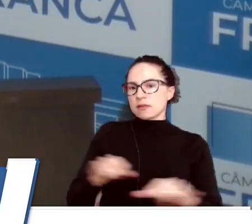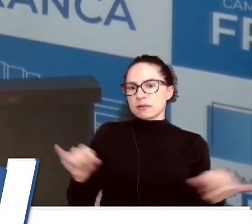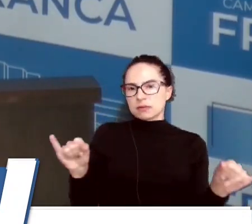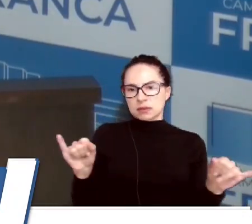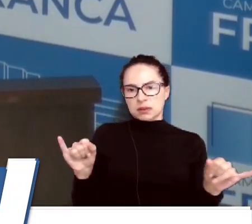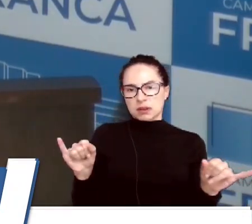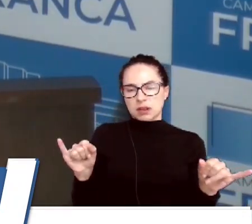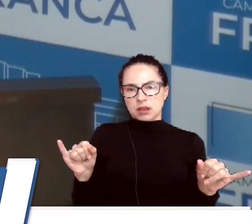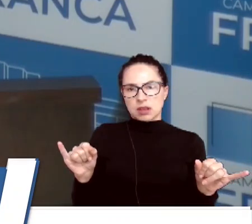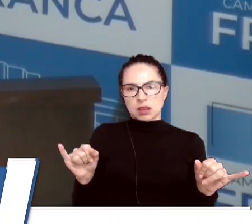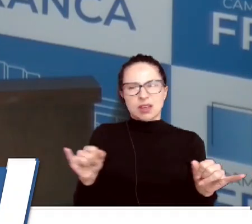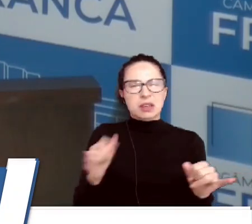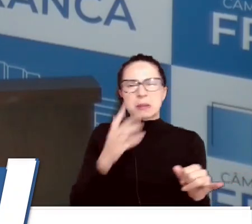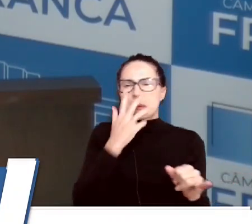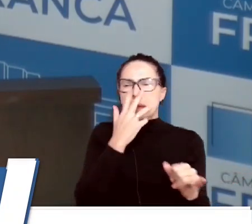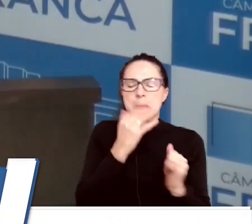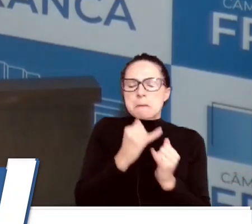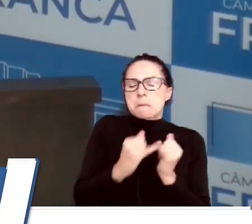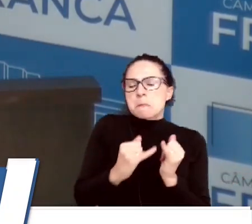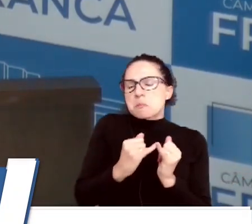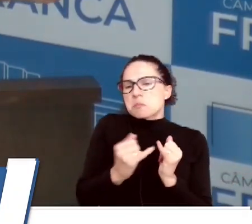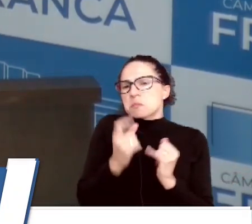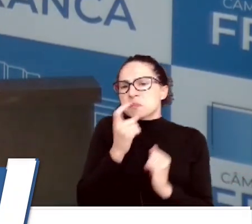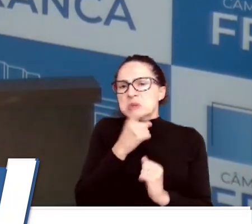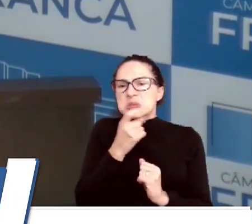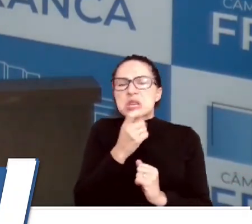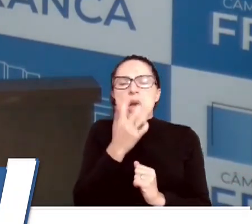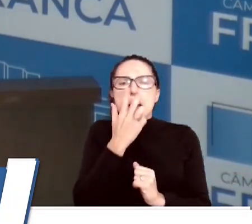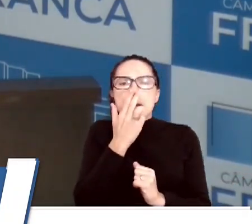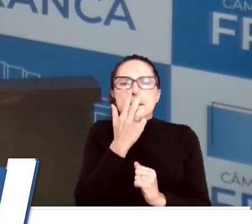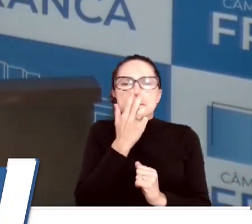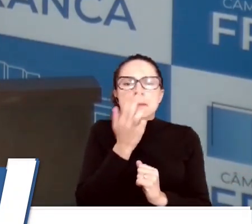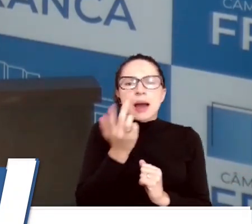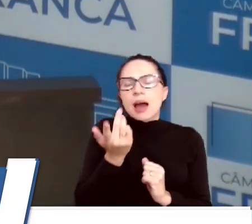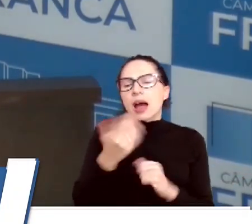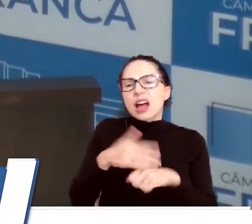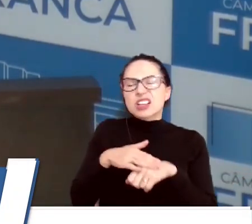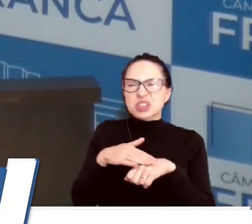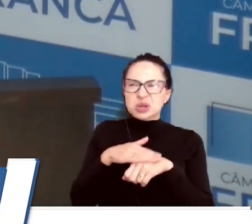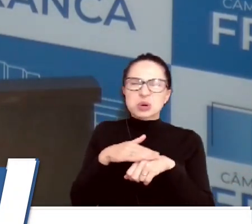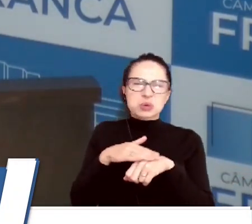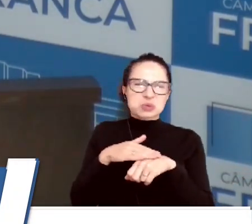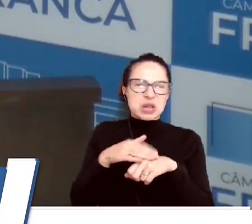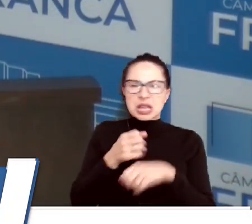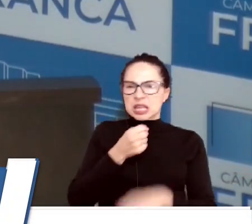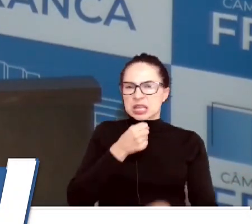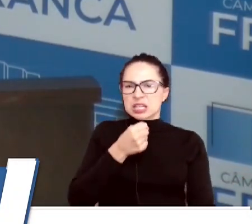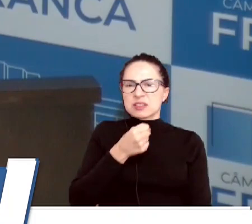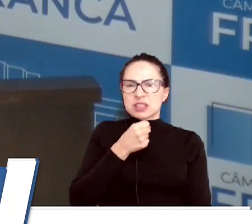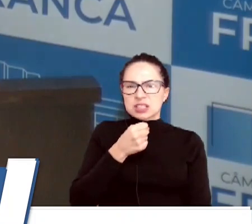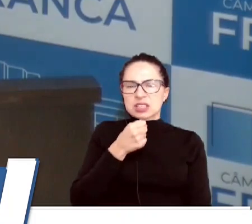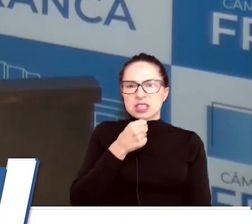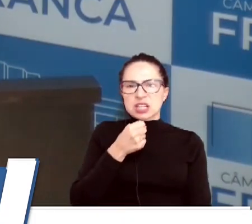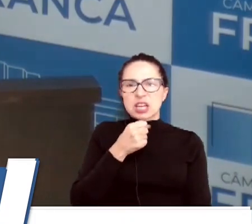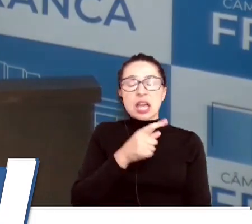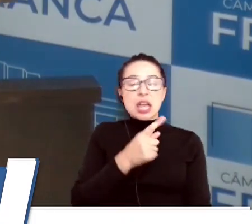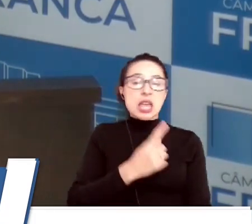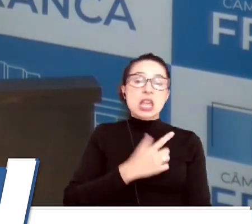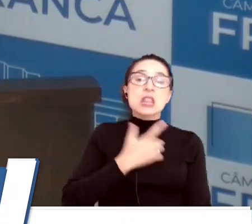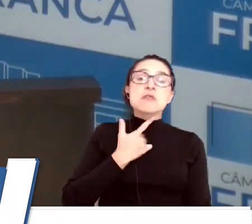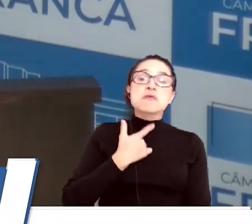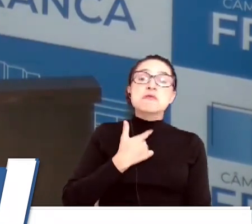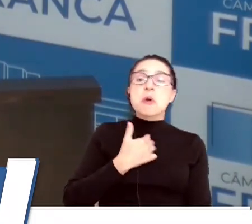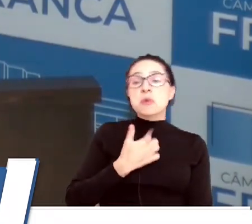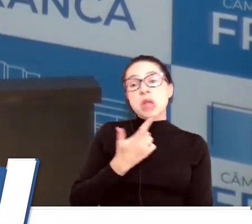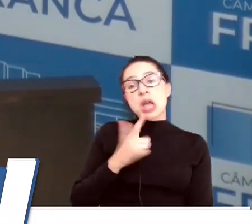com meias verdades. Parece até que, pela conversa na entrevista, ele gostaria de ser